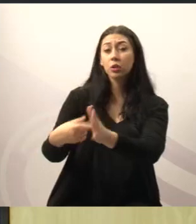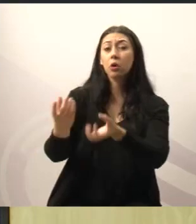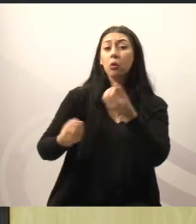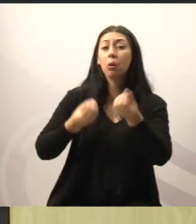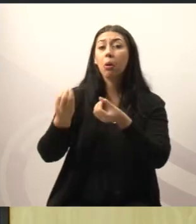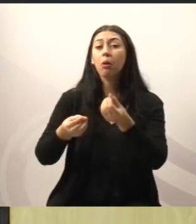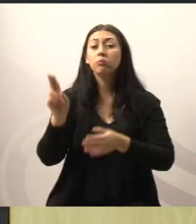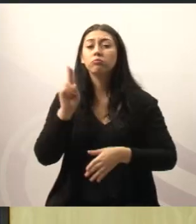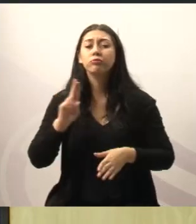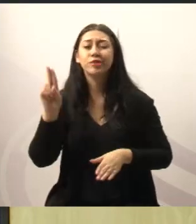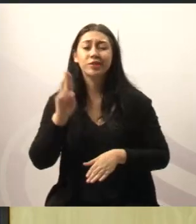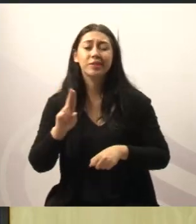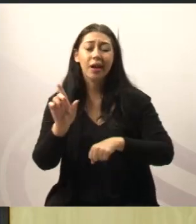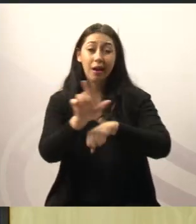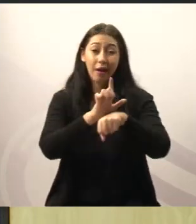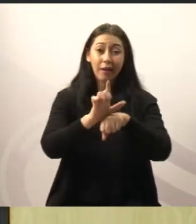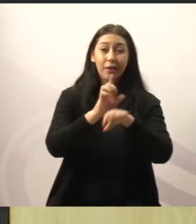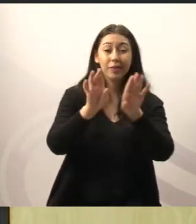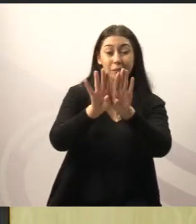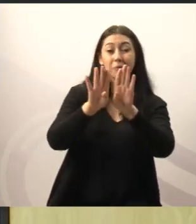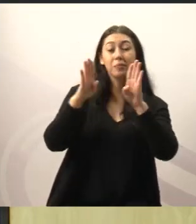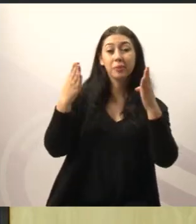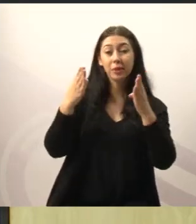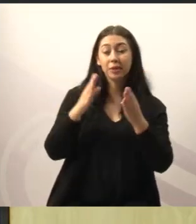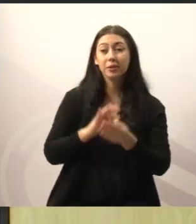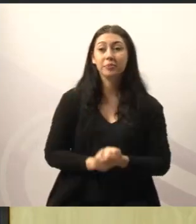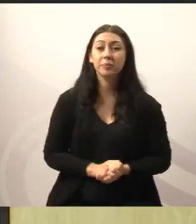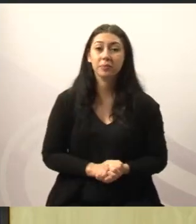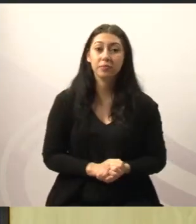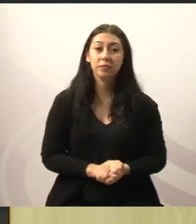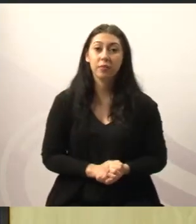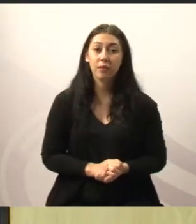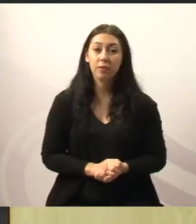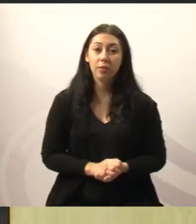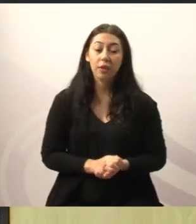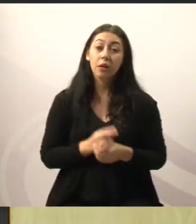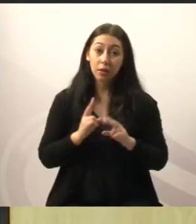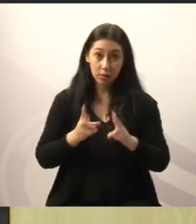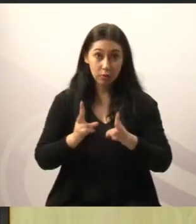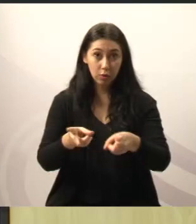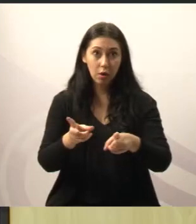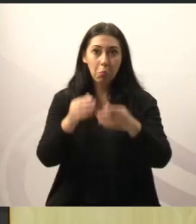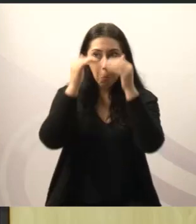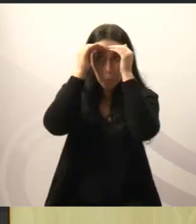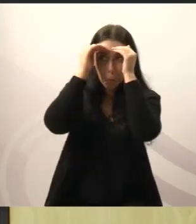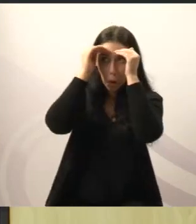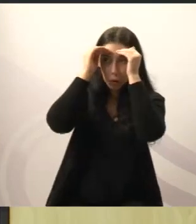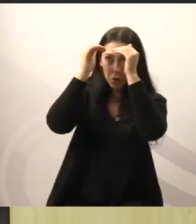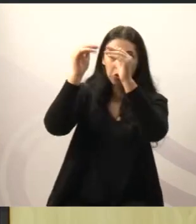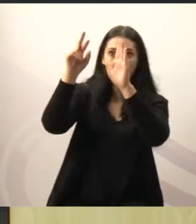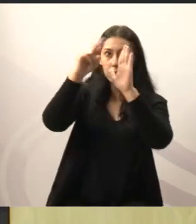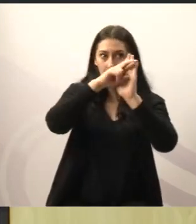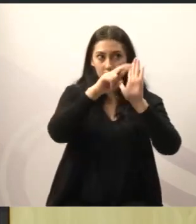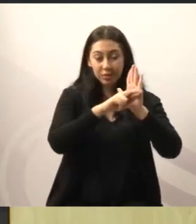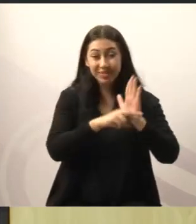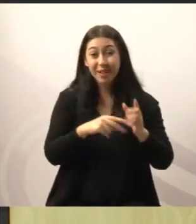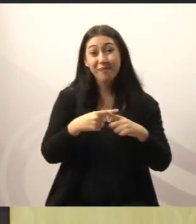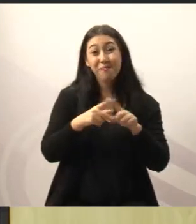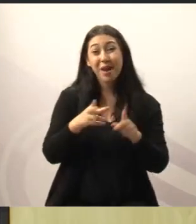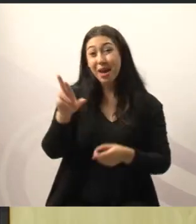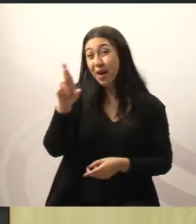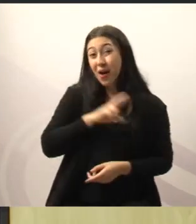para a manutenção de vários postos de trabalho. Observadas as respectivas restrições, entretanto, não obteve resposta até o